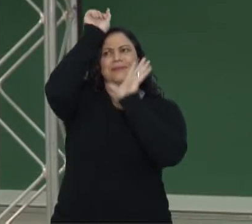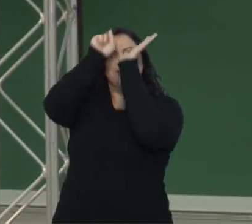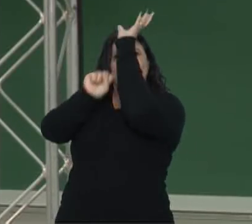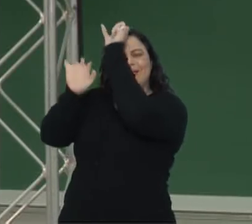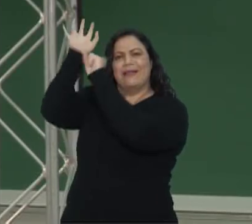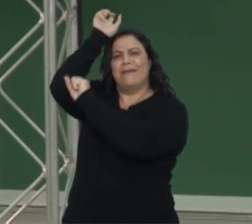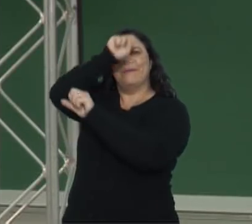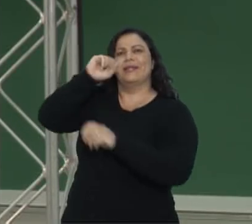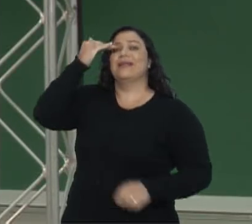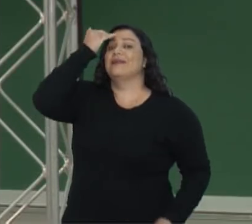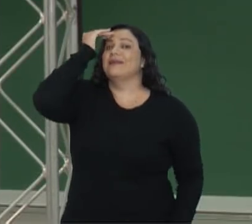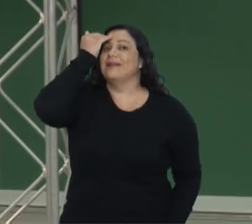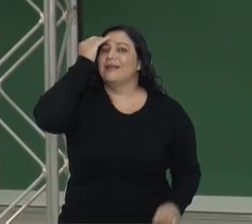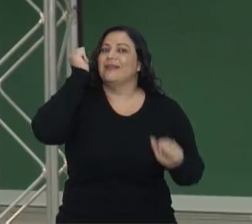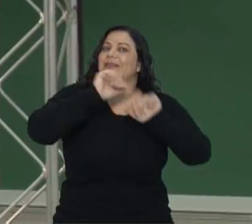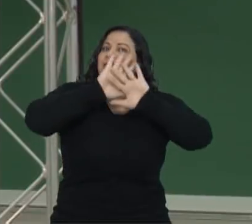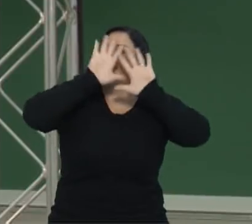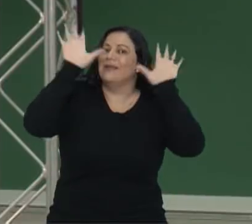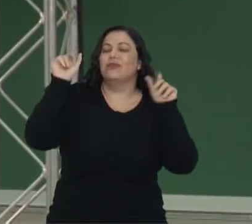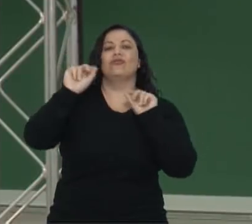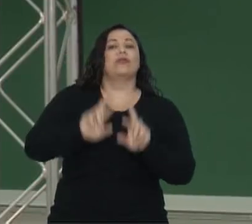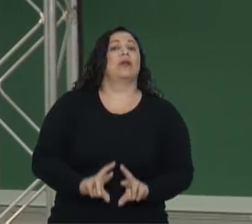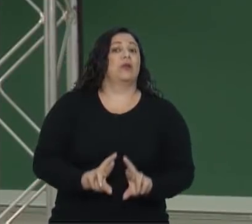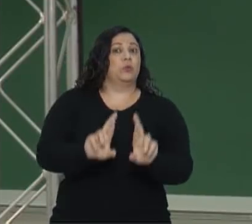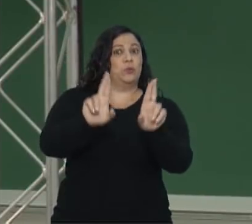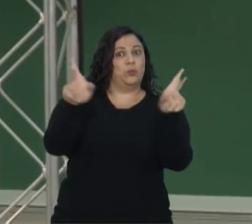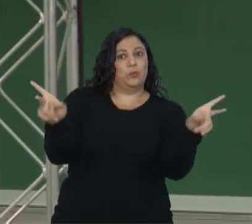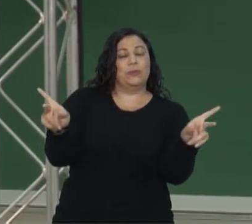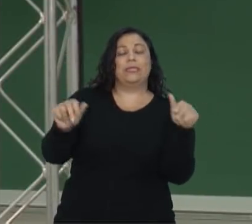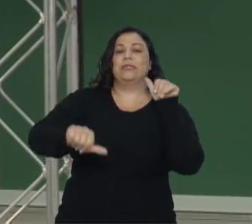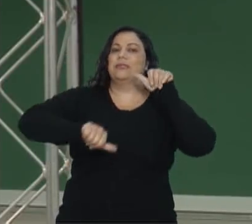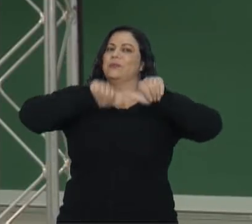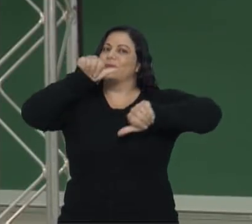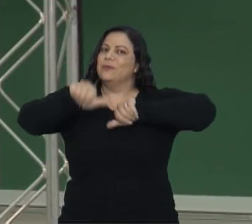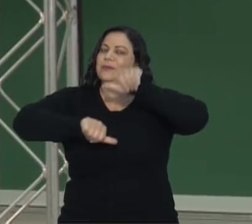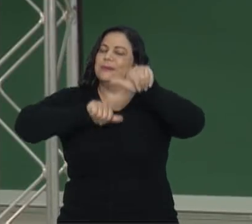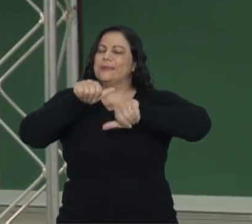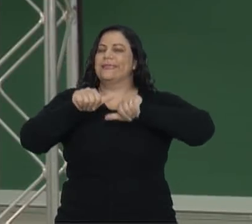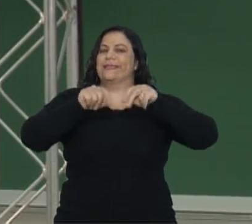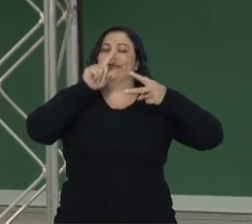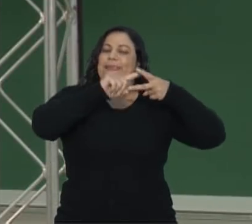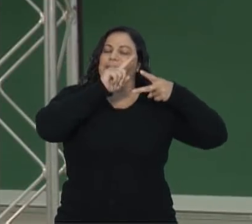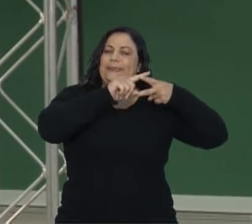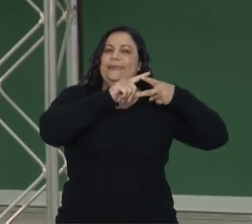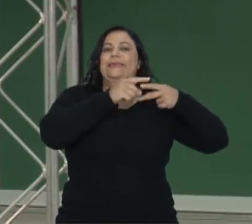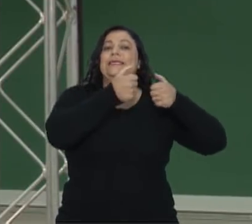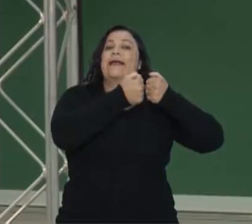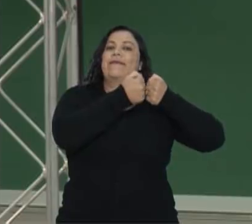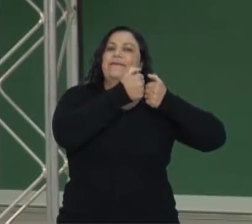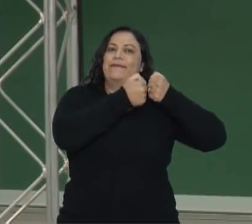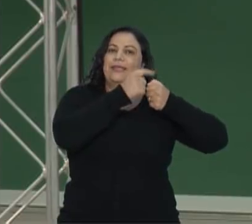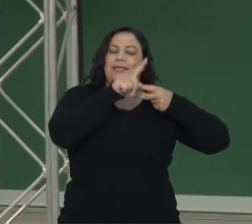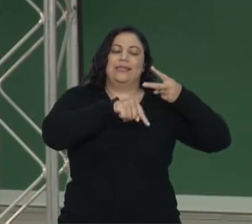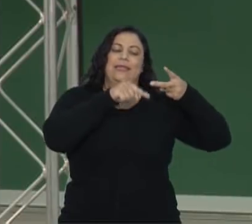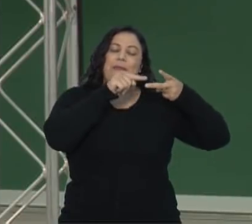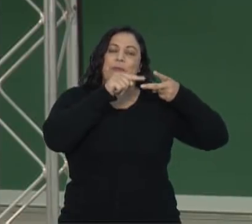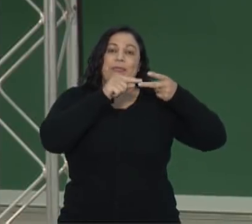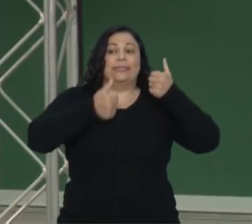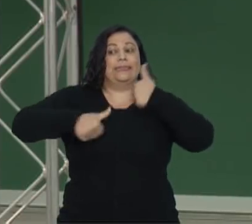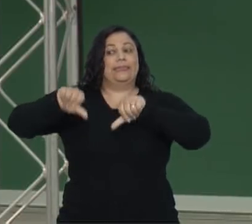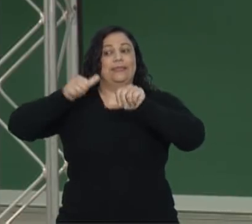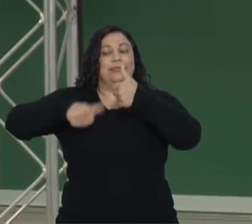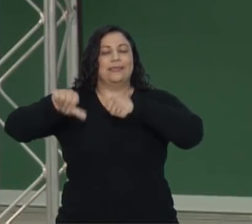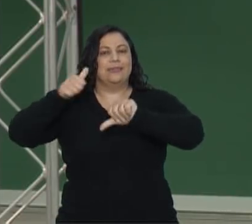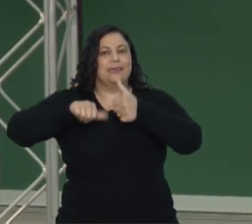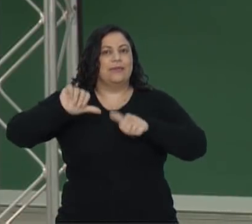tenham entendido a diferença entre uma transformação física e de uma transformação química, né? Que a transformação física e química,